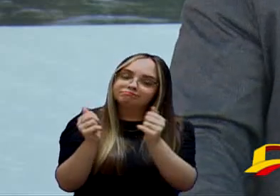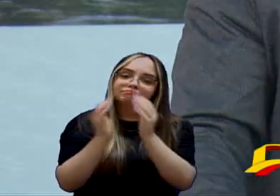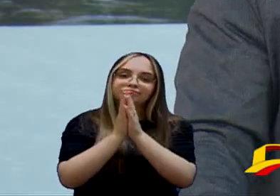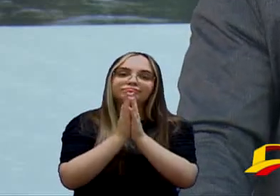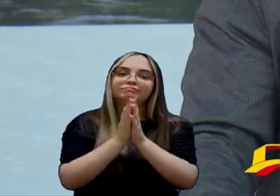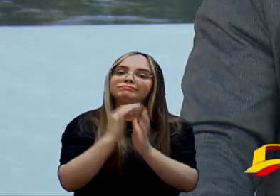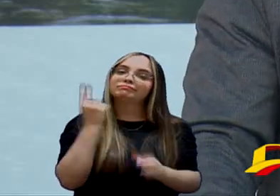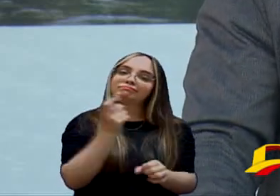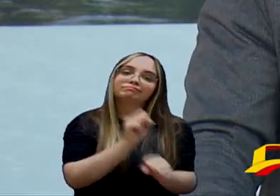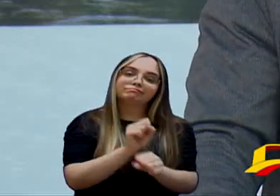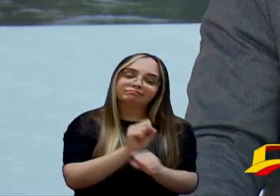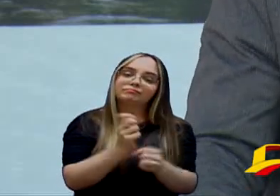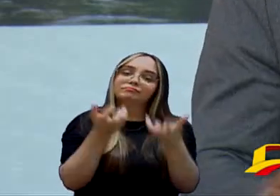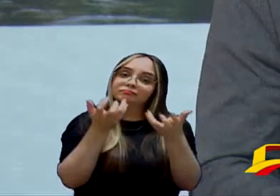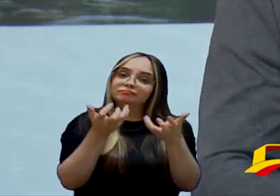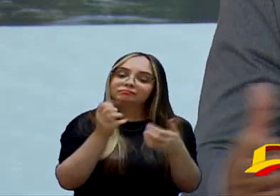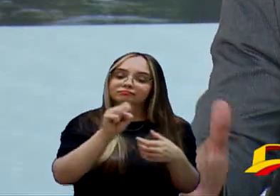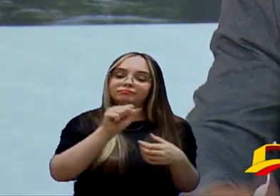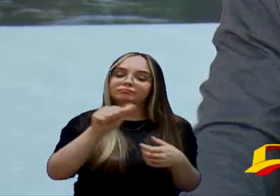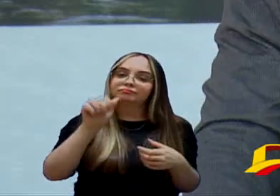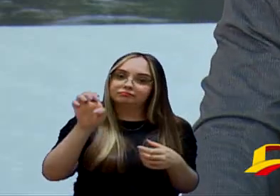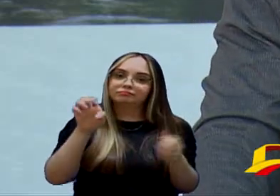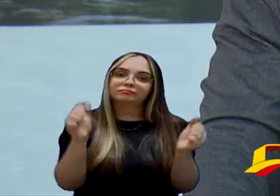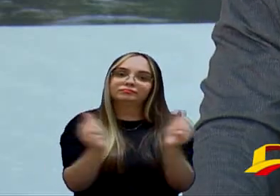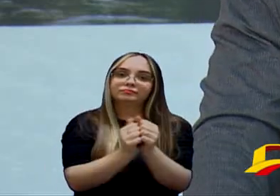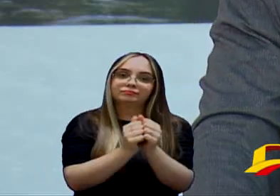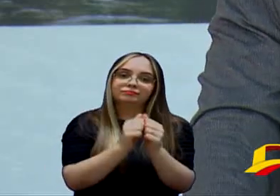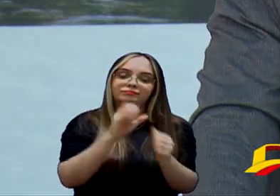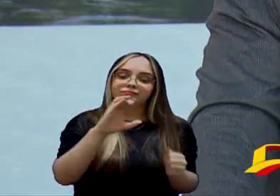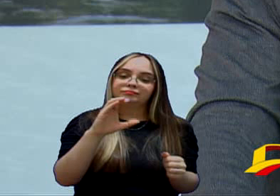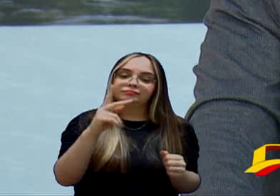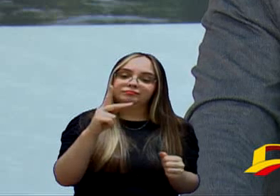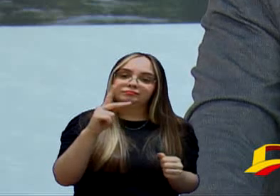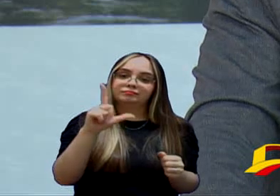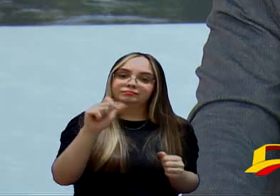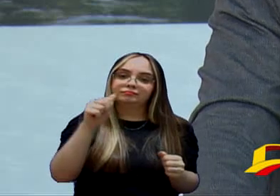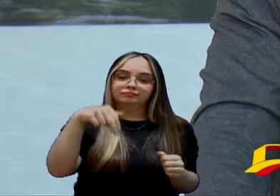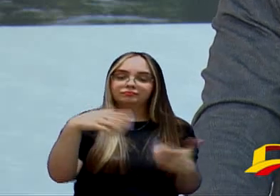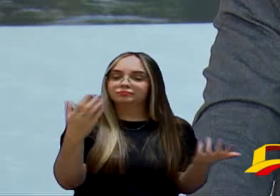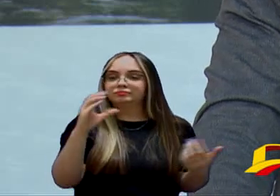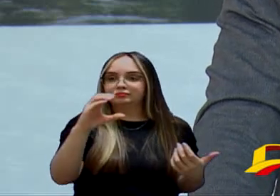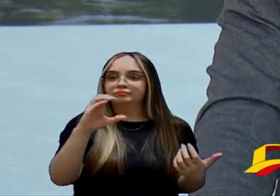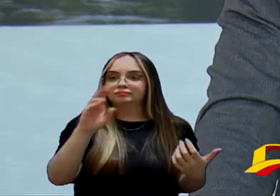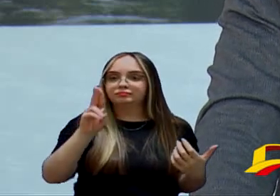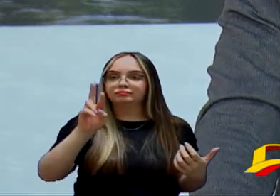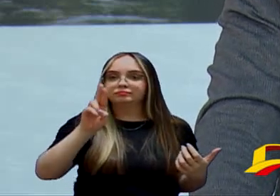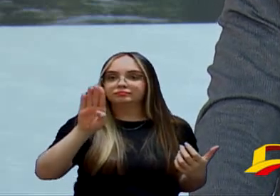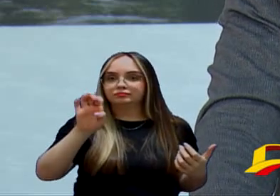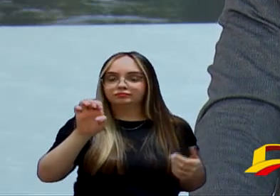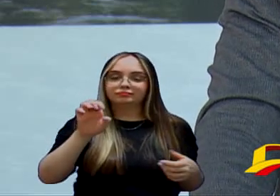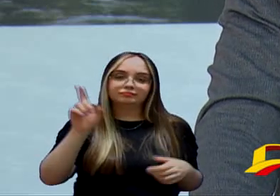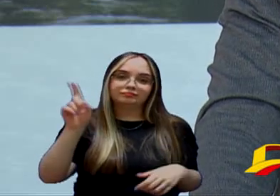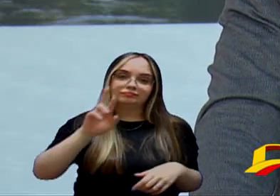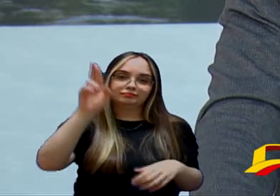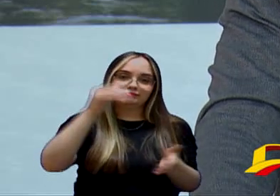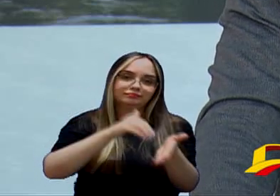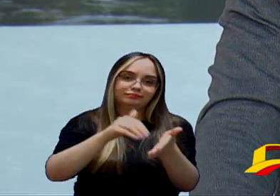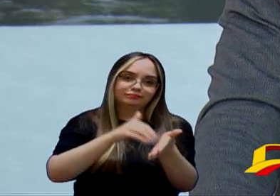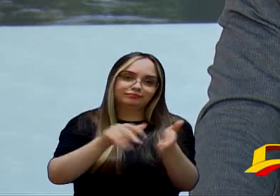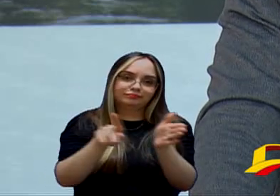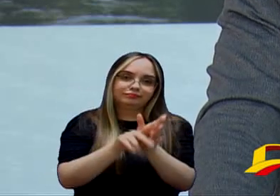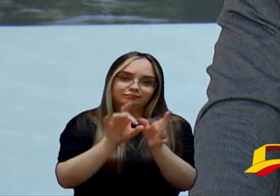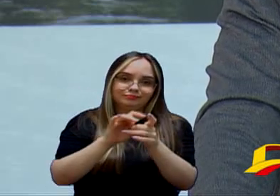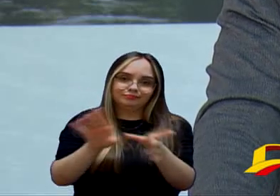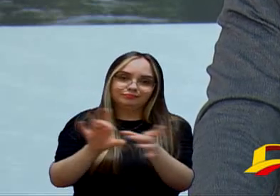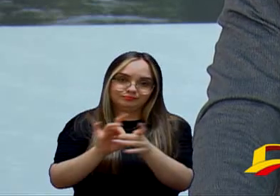esperamos aí que o sai junto com a seplan ou a ser Uber que agora é a secretaria que faz aí as